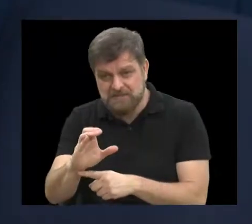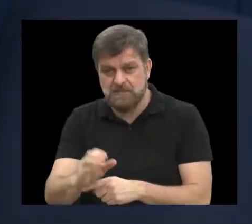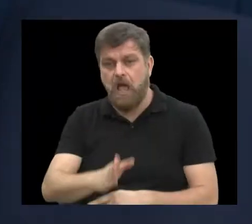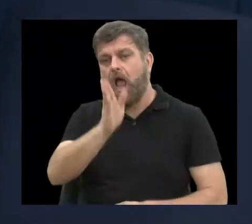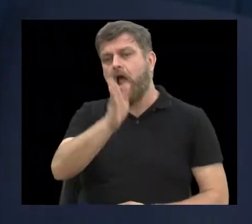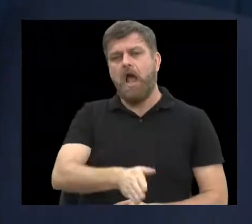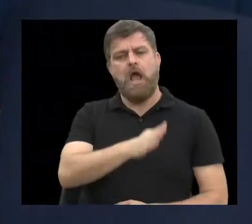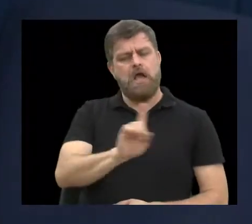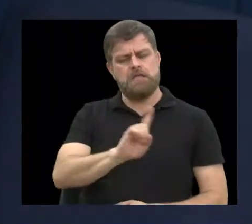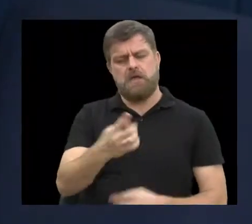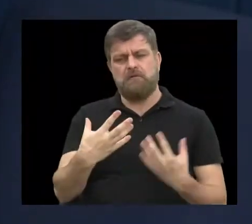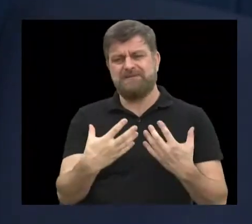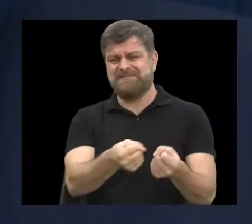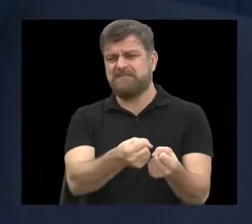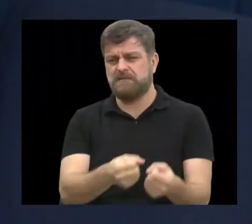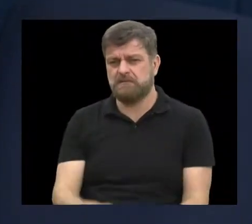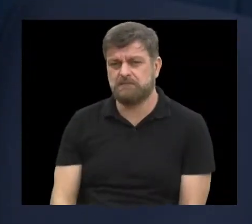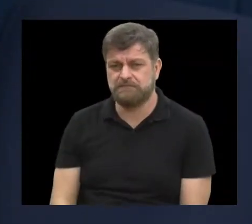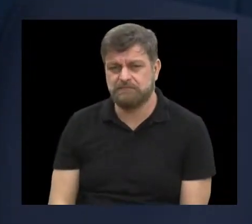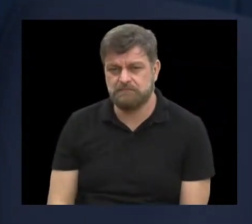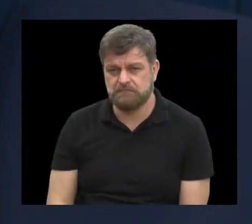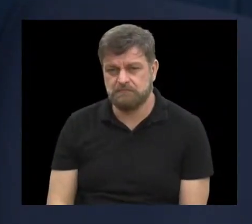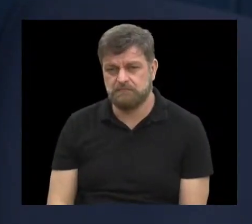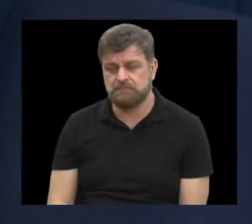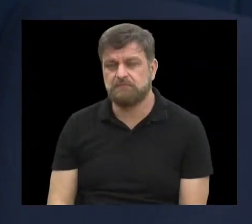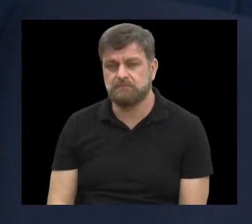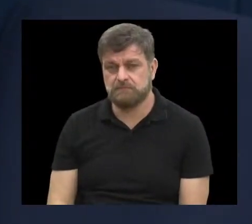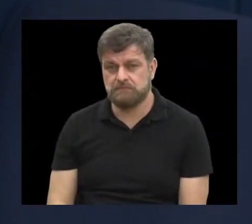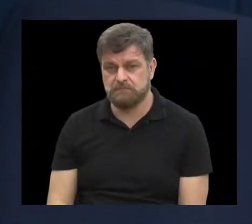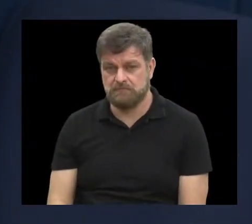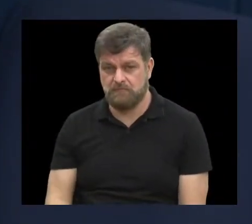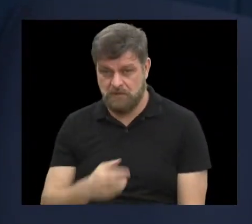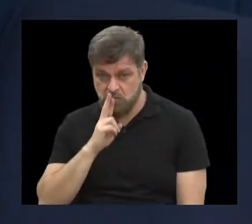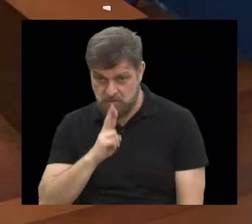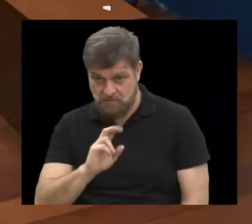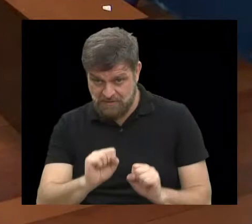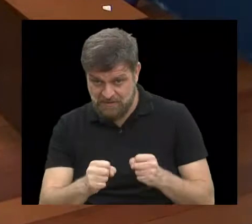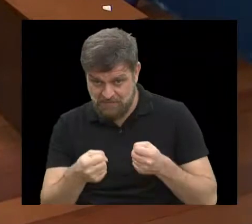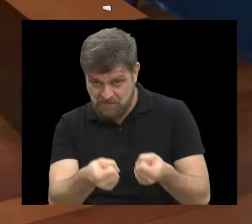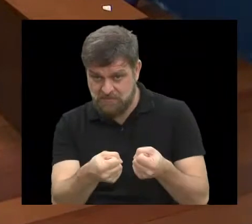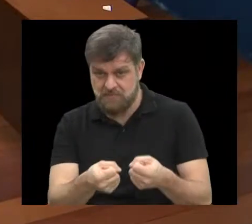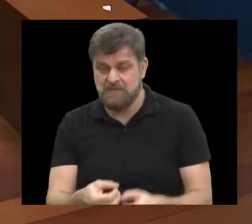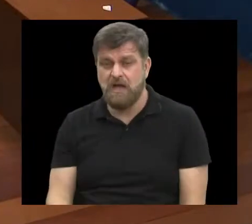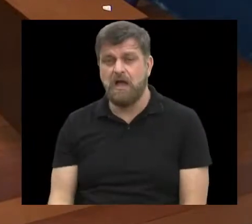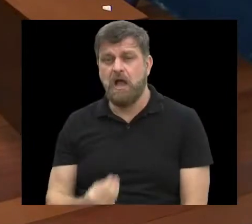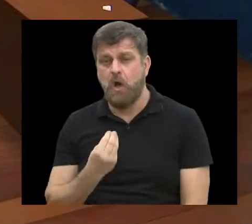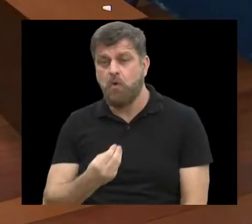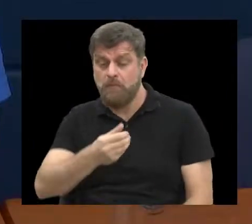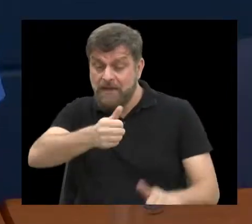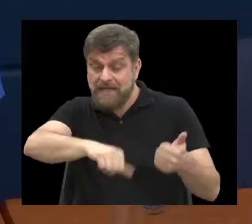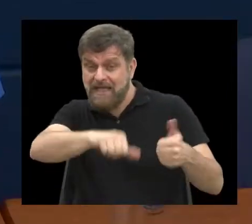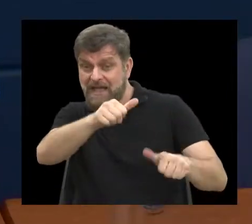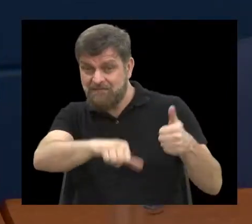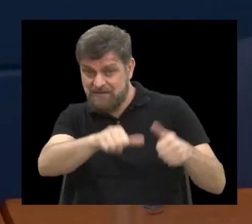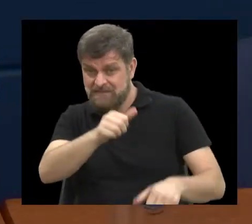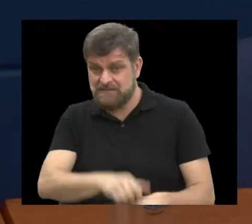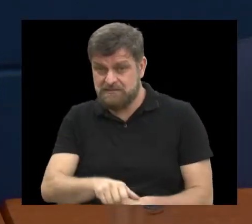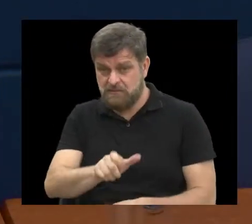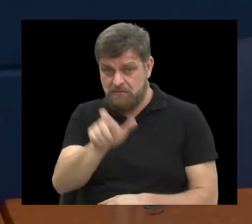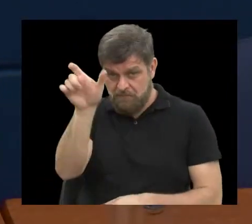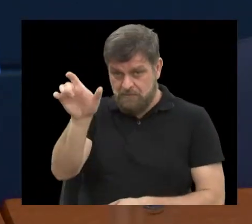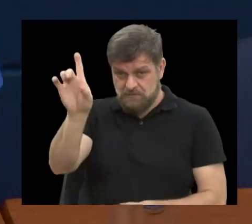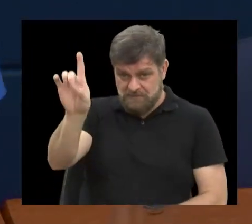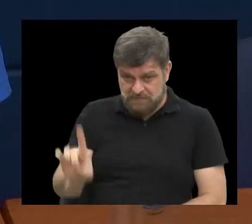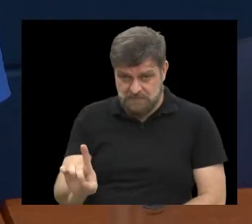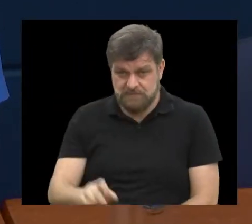tem. Né? Eu acho que é isso que eu fico Eu vou indignado. reforçar como que é o fluxo da avaliação da questão da deficiência,